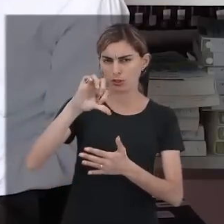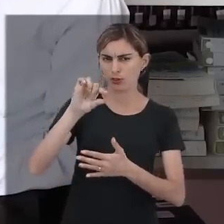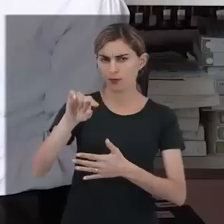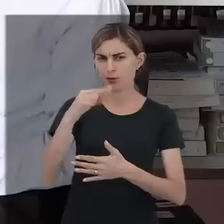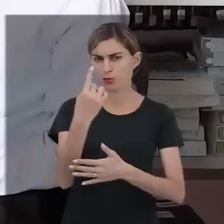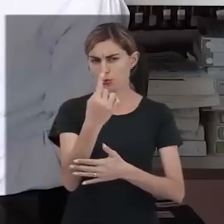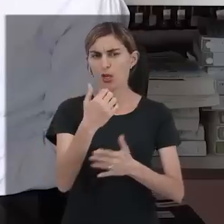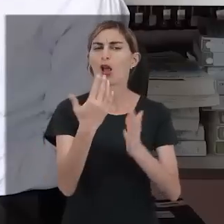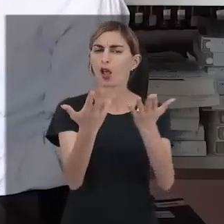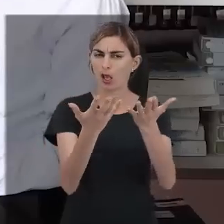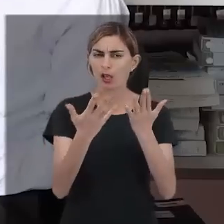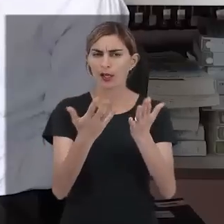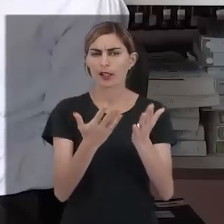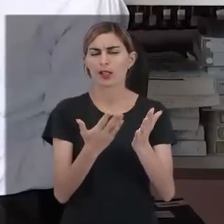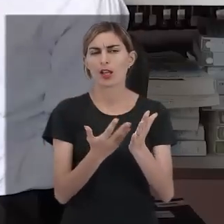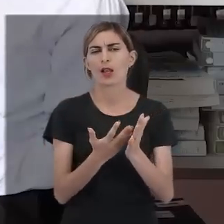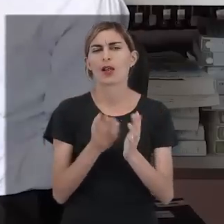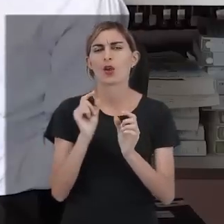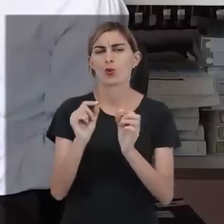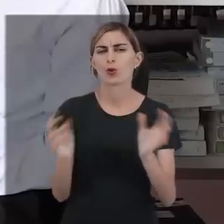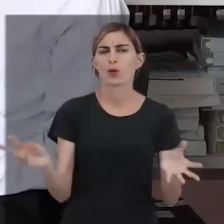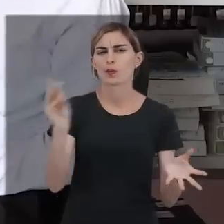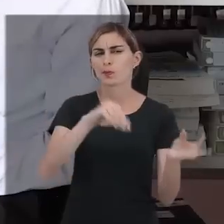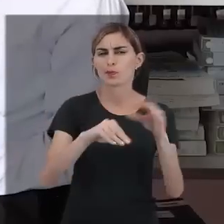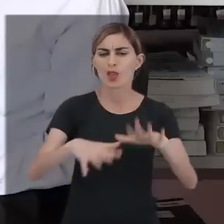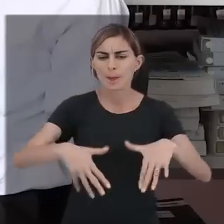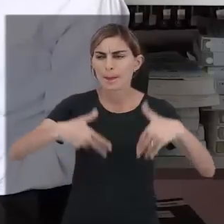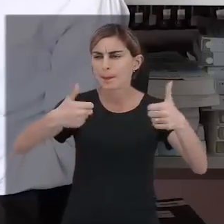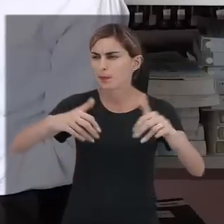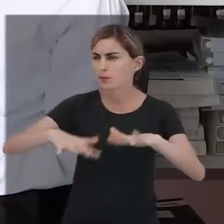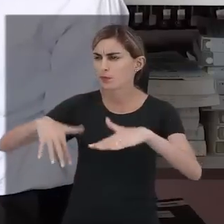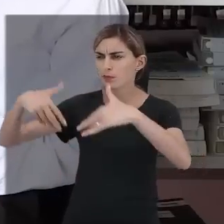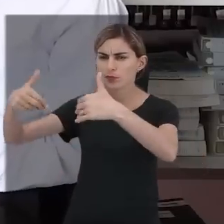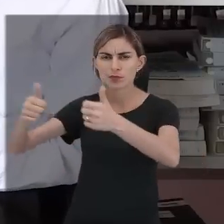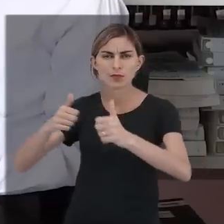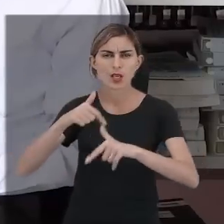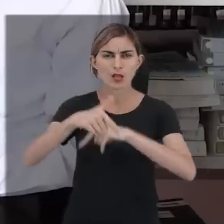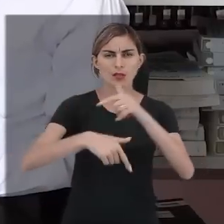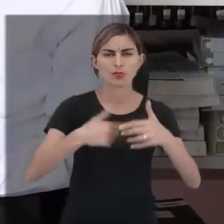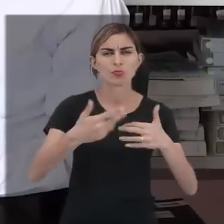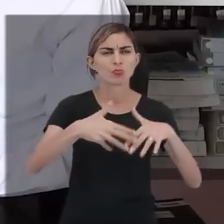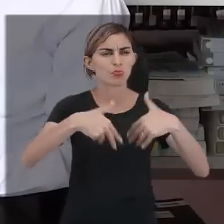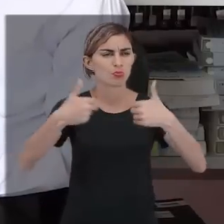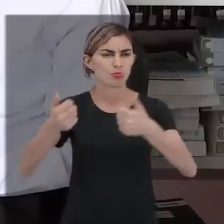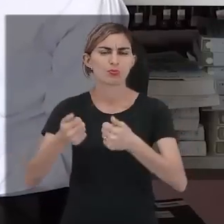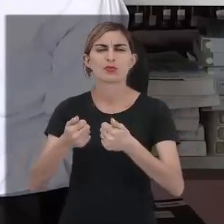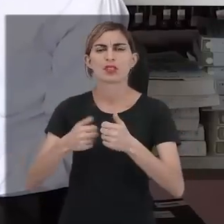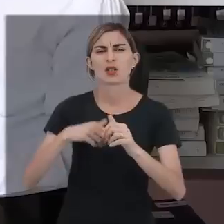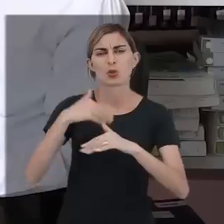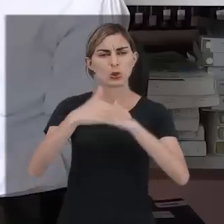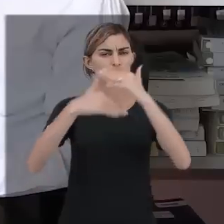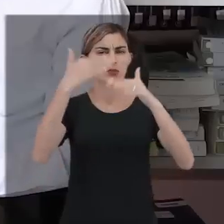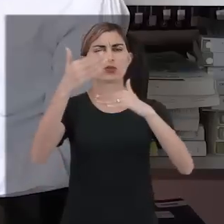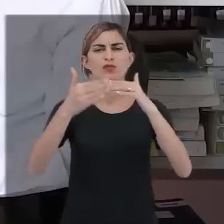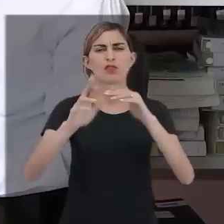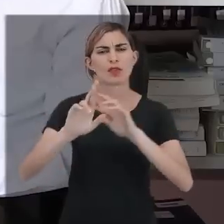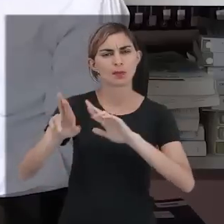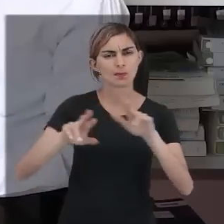quer, ainda assim, implementar melhorias, ela quer trabalhar melhor seus indicadores, ela quer